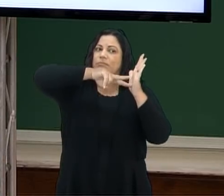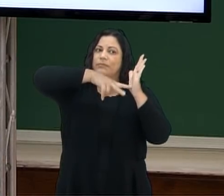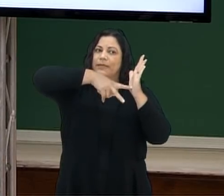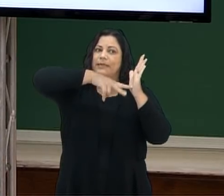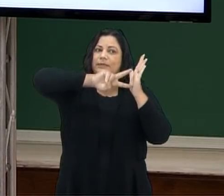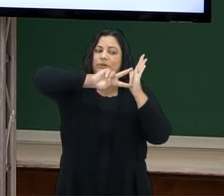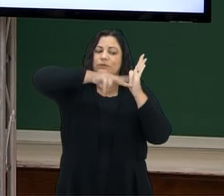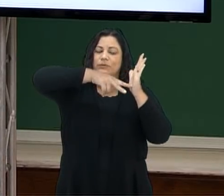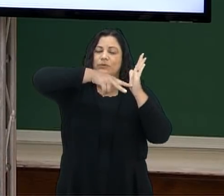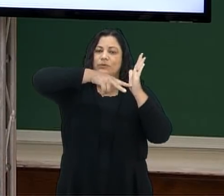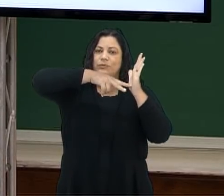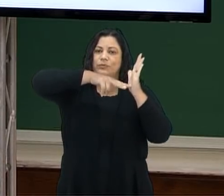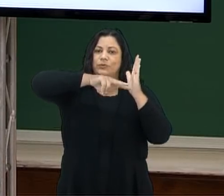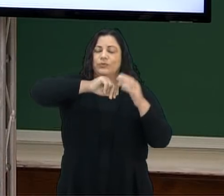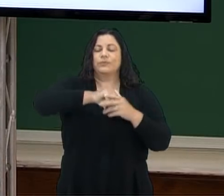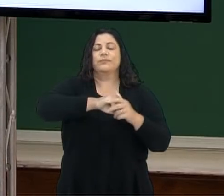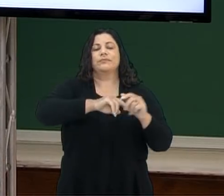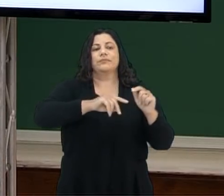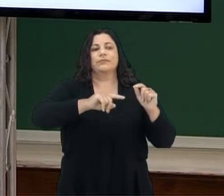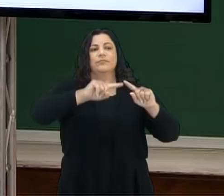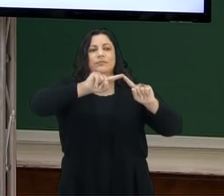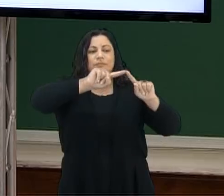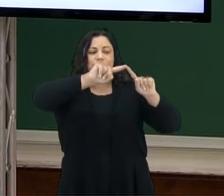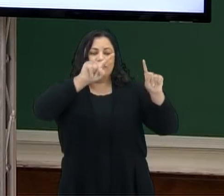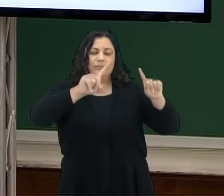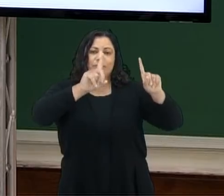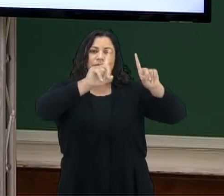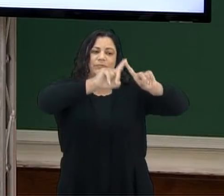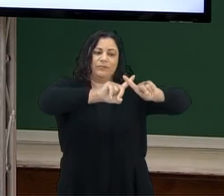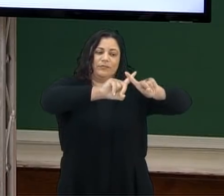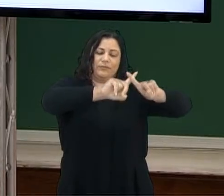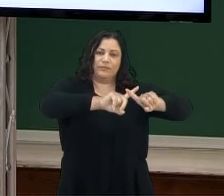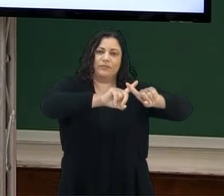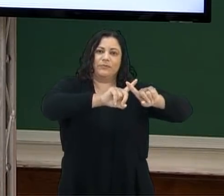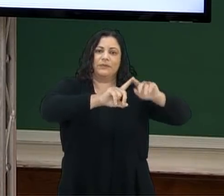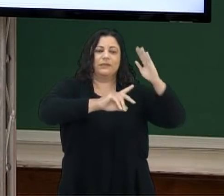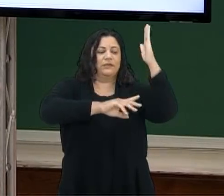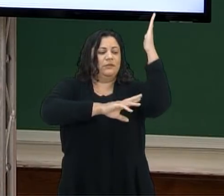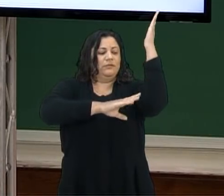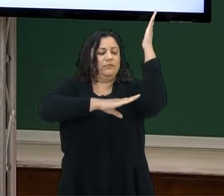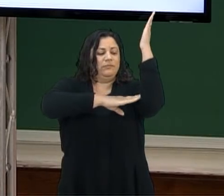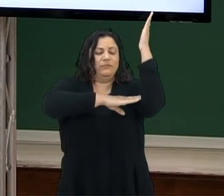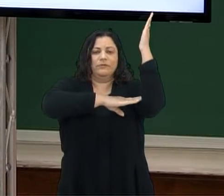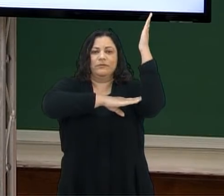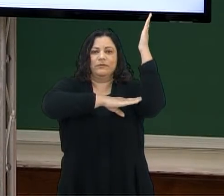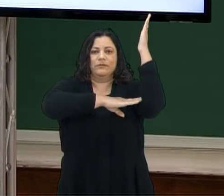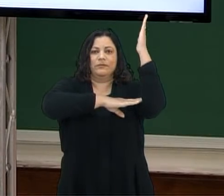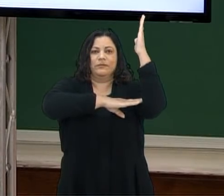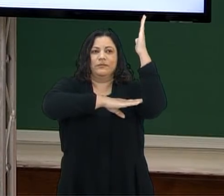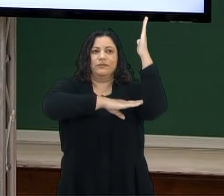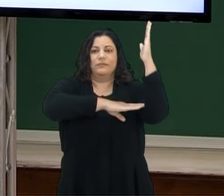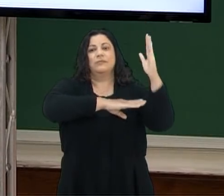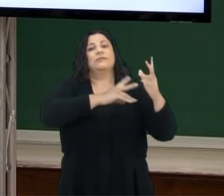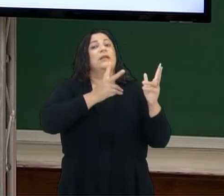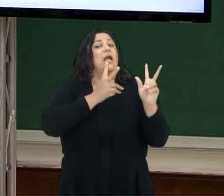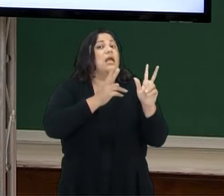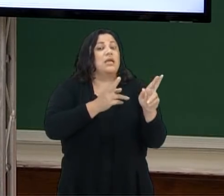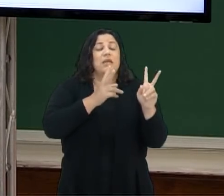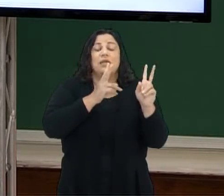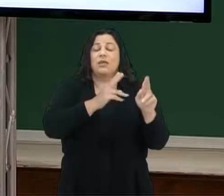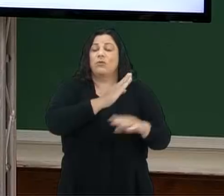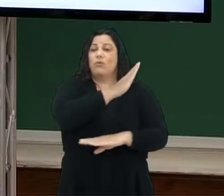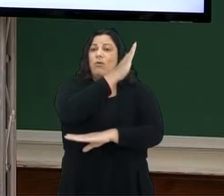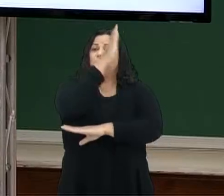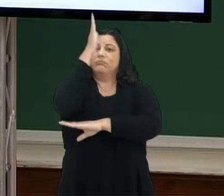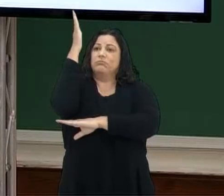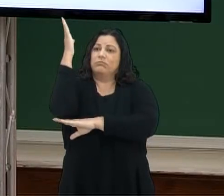um traço lá, a partir daqui eu faço um traço ali, onde os dois se encontram é onde passa a reta perpendicular. Repete o procedimento a partir